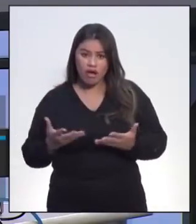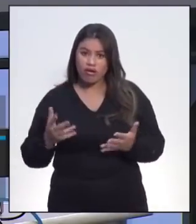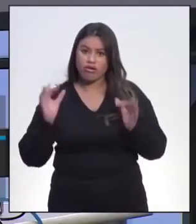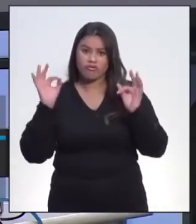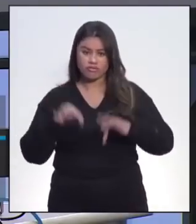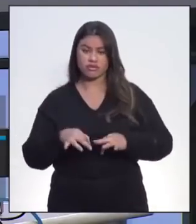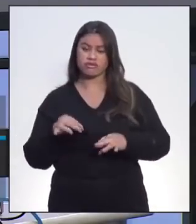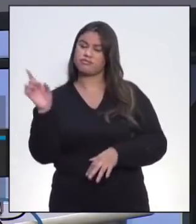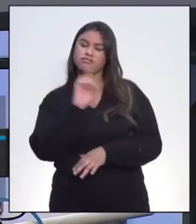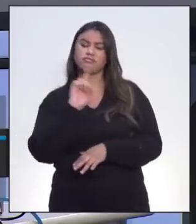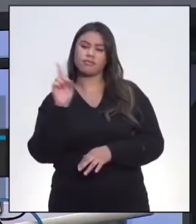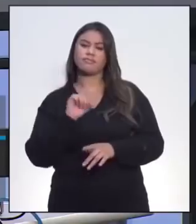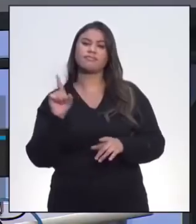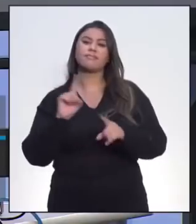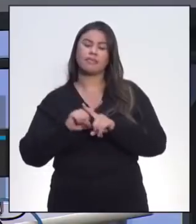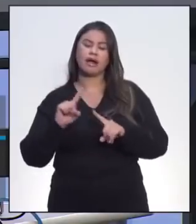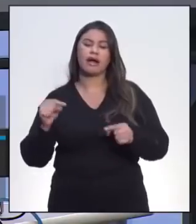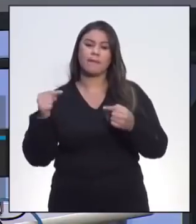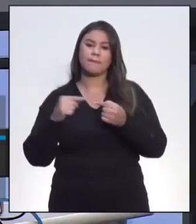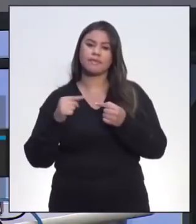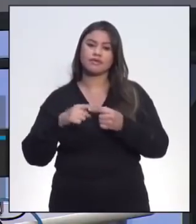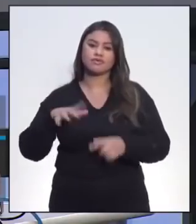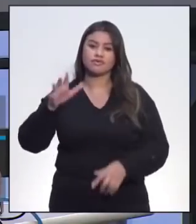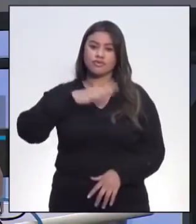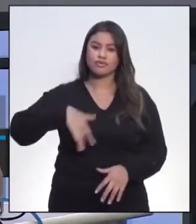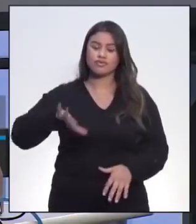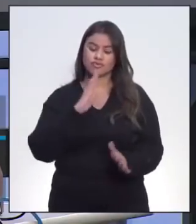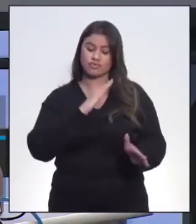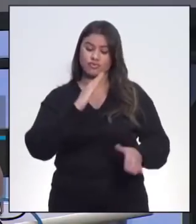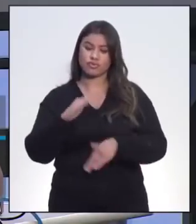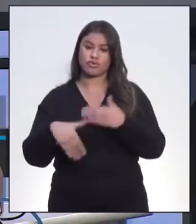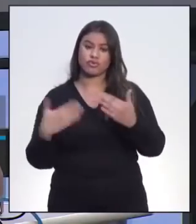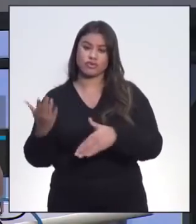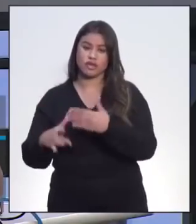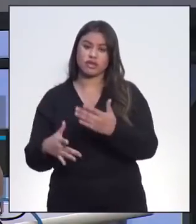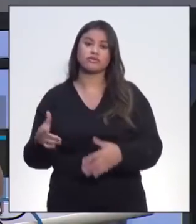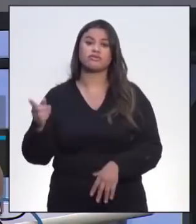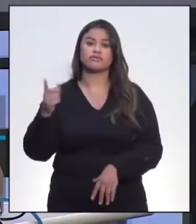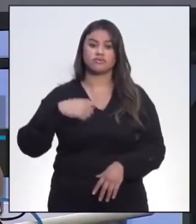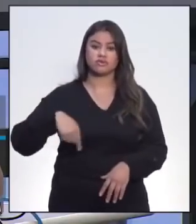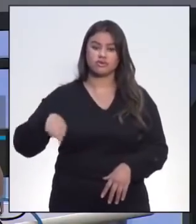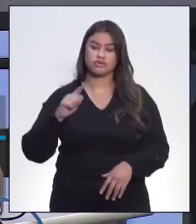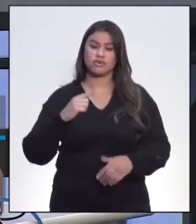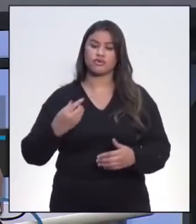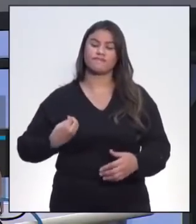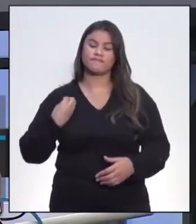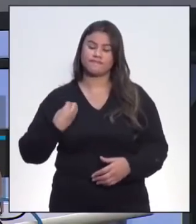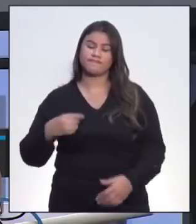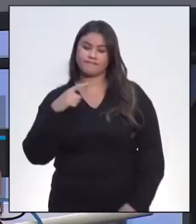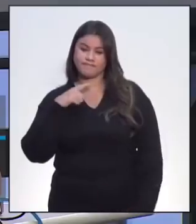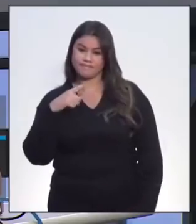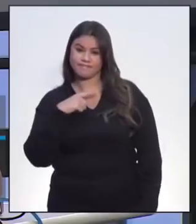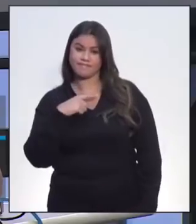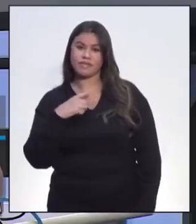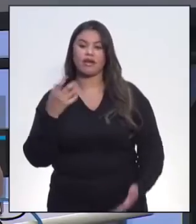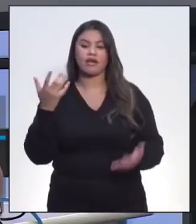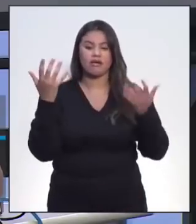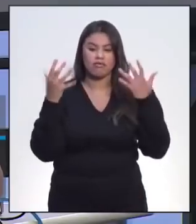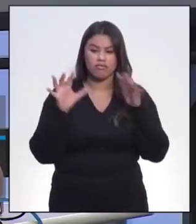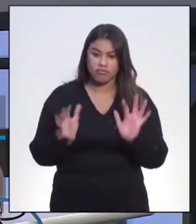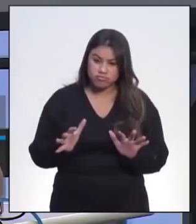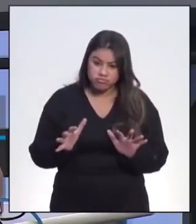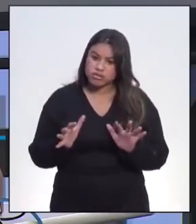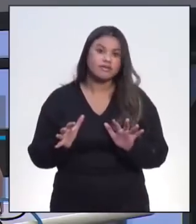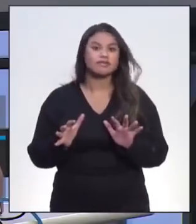bimestre também, mas durante todo esse processo todo que nós estamos vivendo. E não desanimar agora para